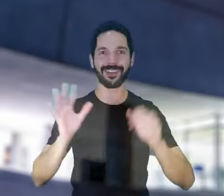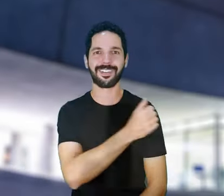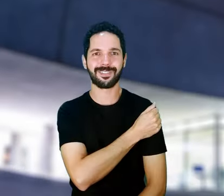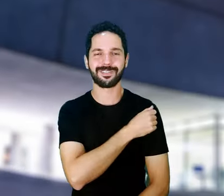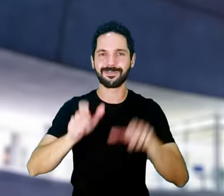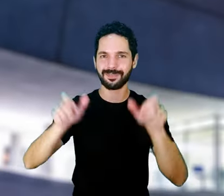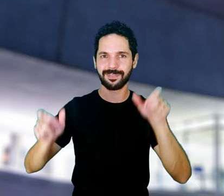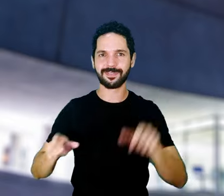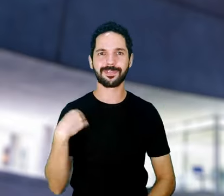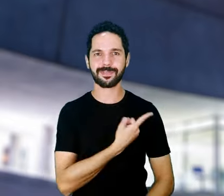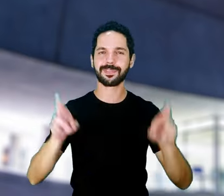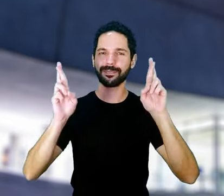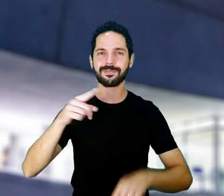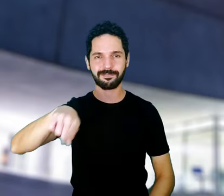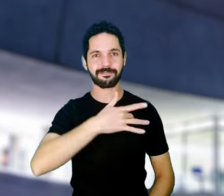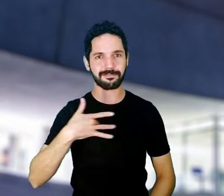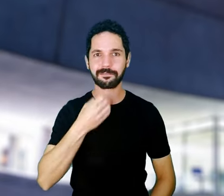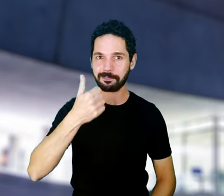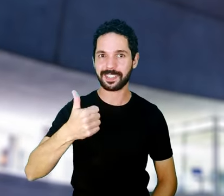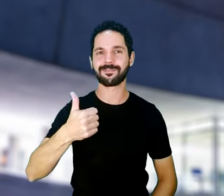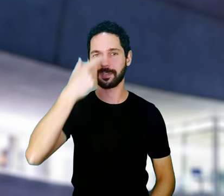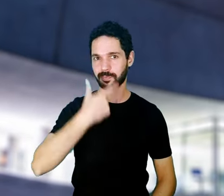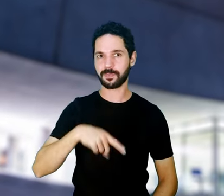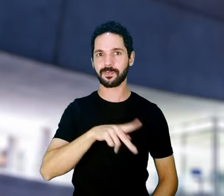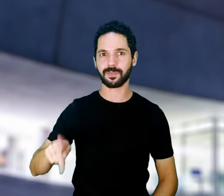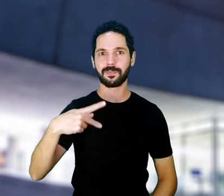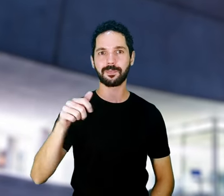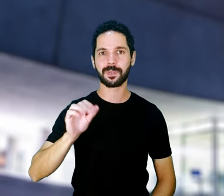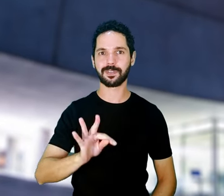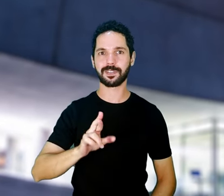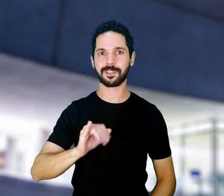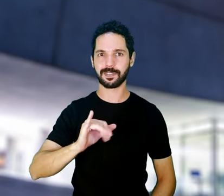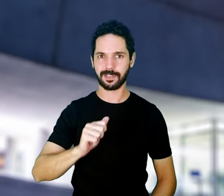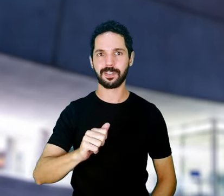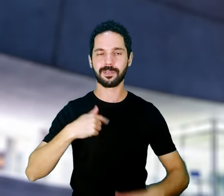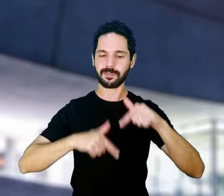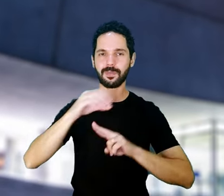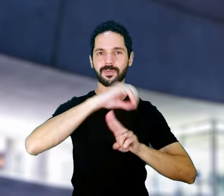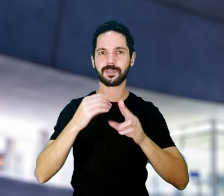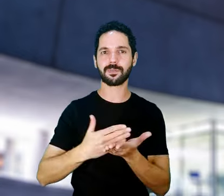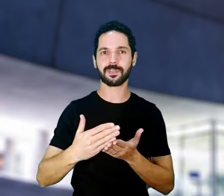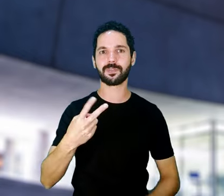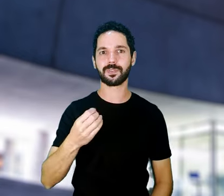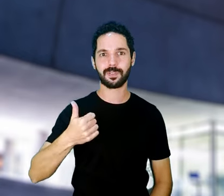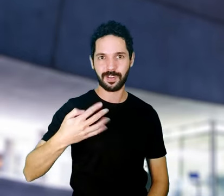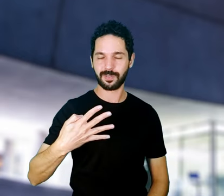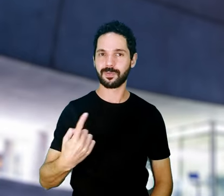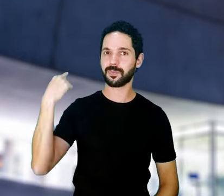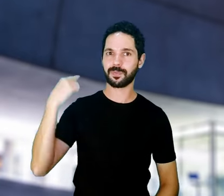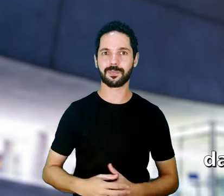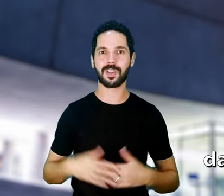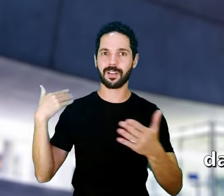Olá, estudantes! Esperamos que estejam bem. Sou a professora Patrícia Cessa e estou na UFABC desde